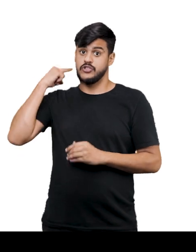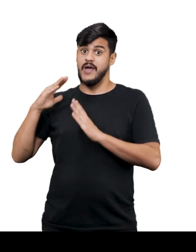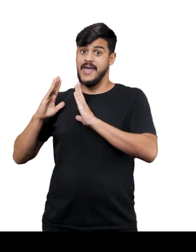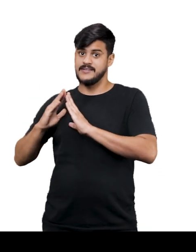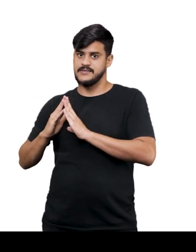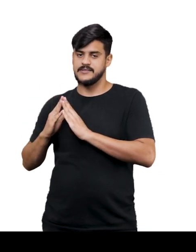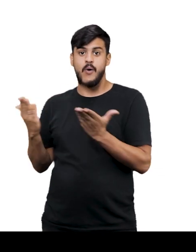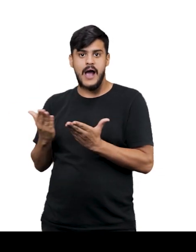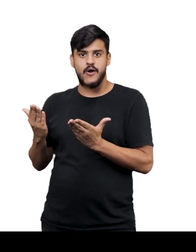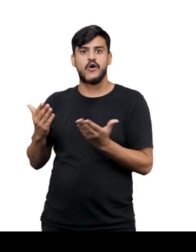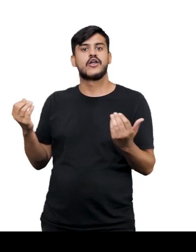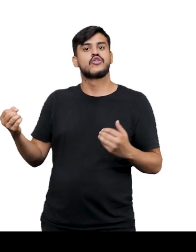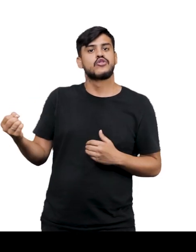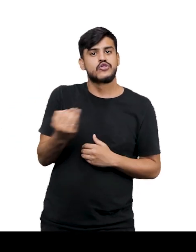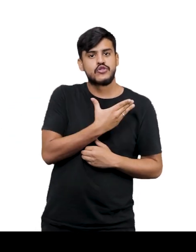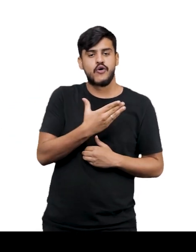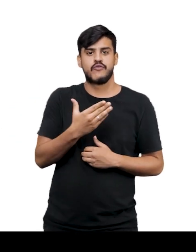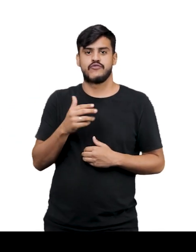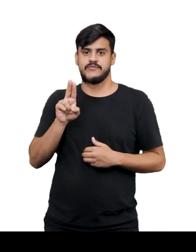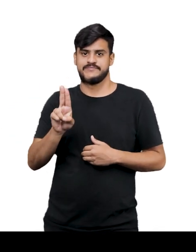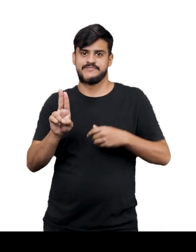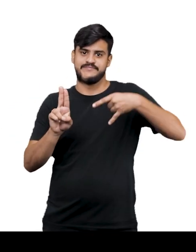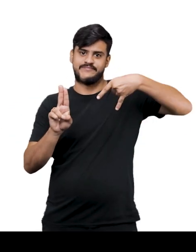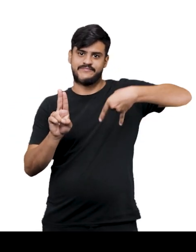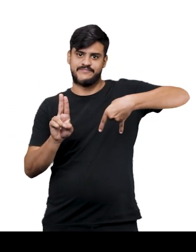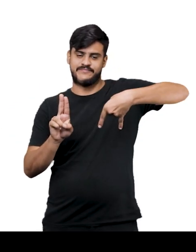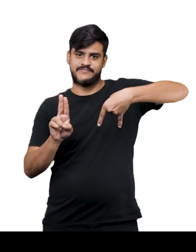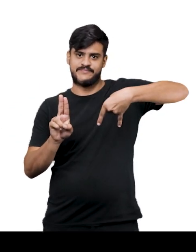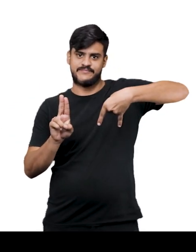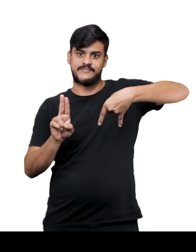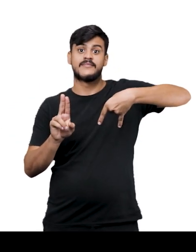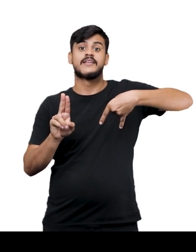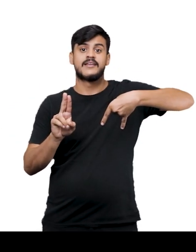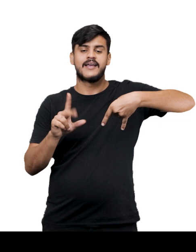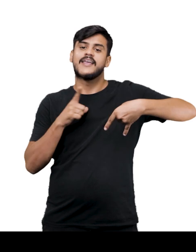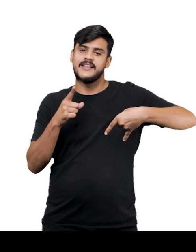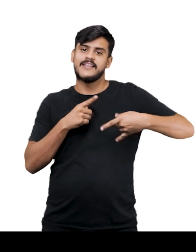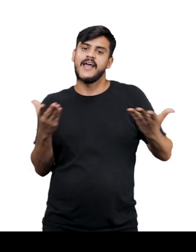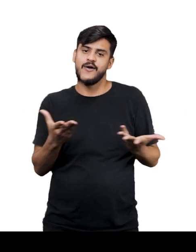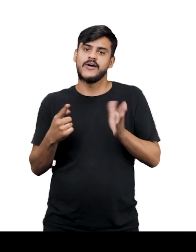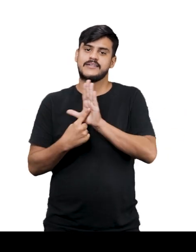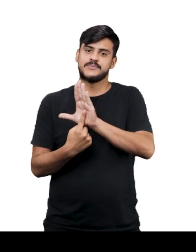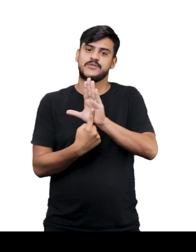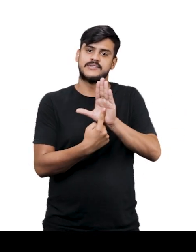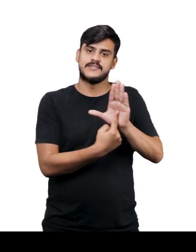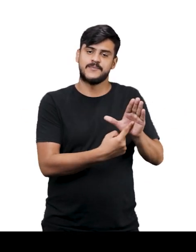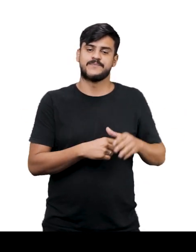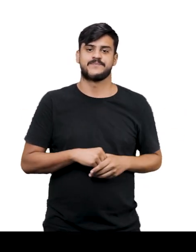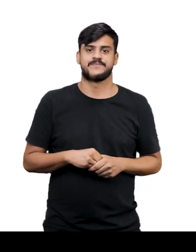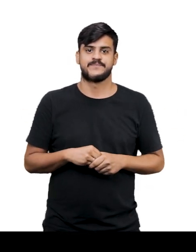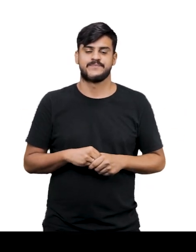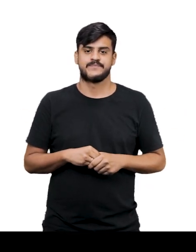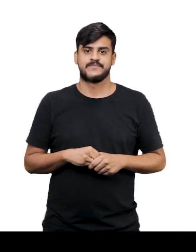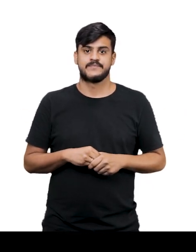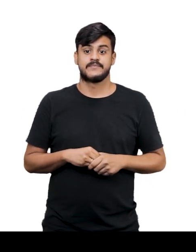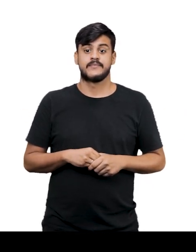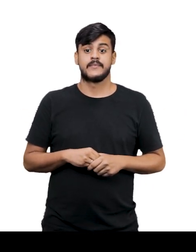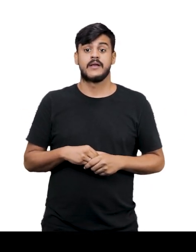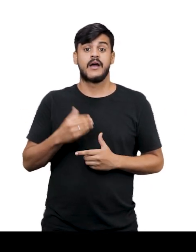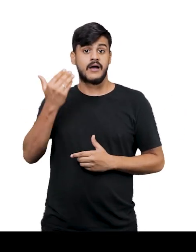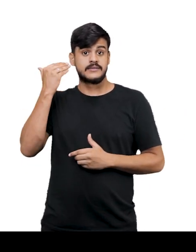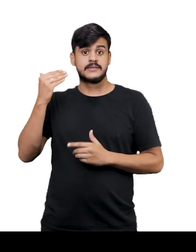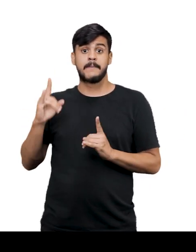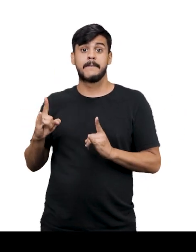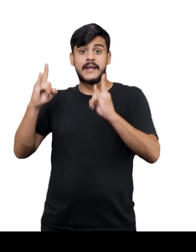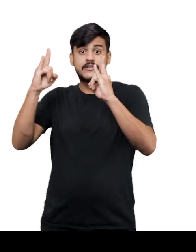de reestruturado, é o novo prédio anexo do MASP, que abriga esta exposição. Era